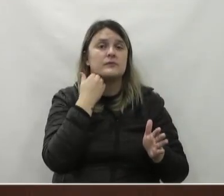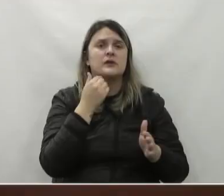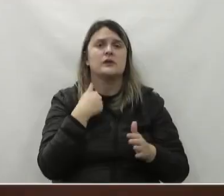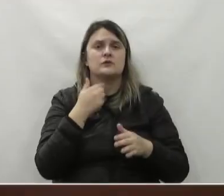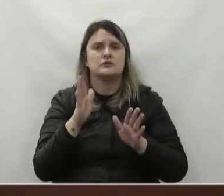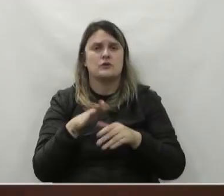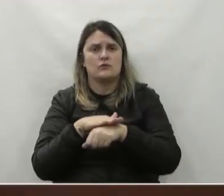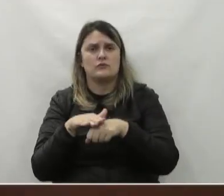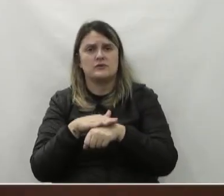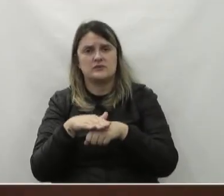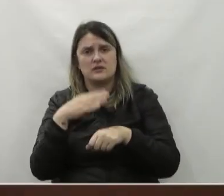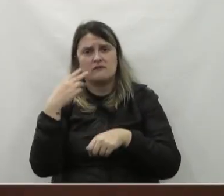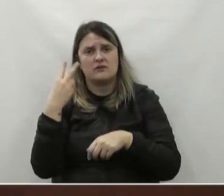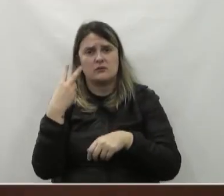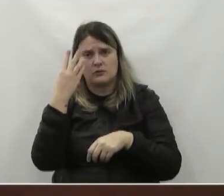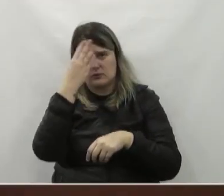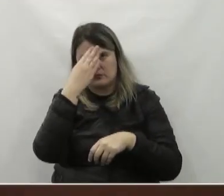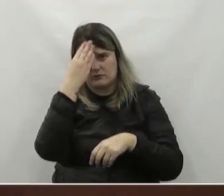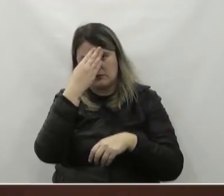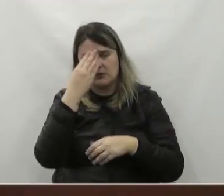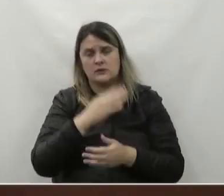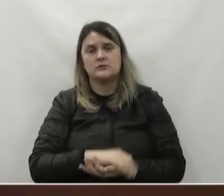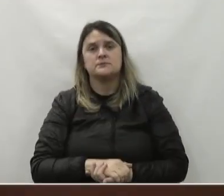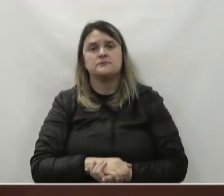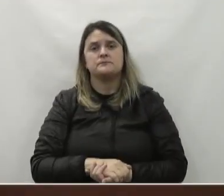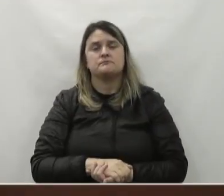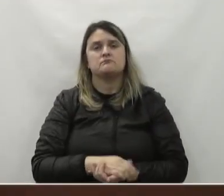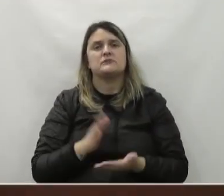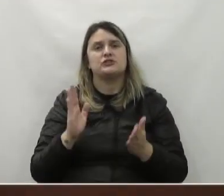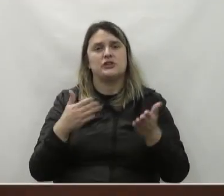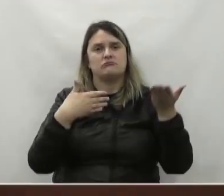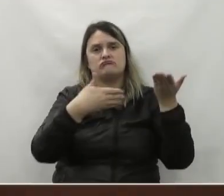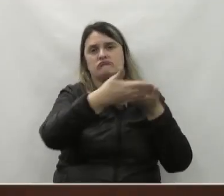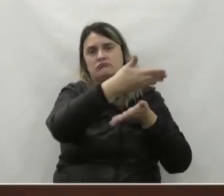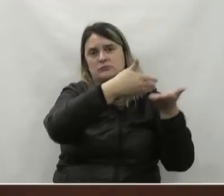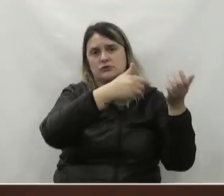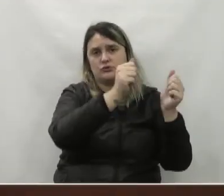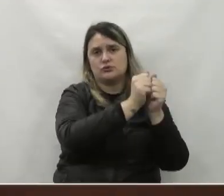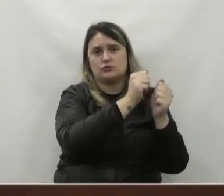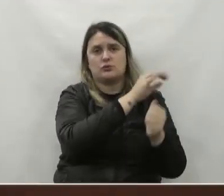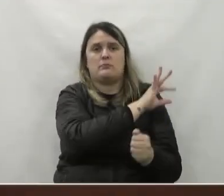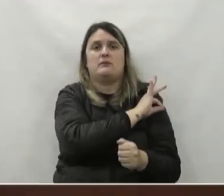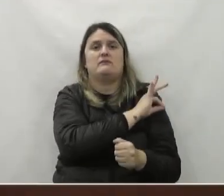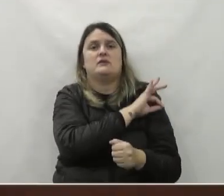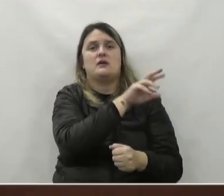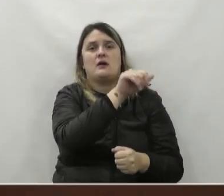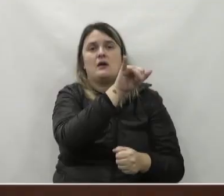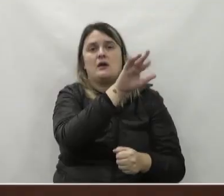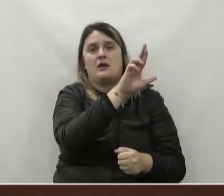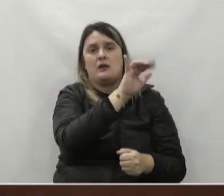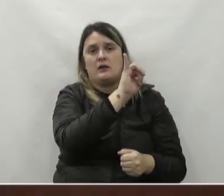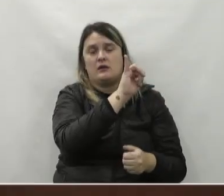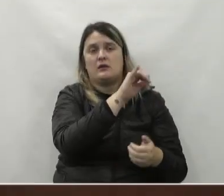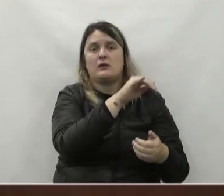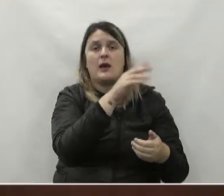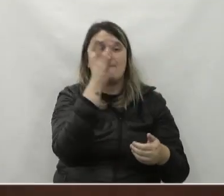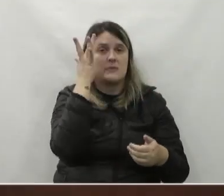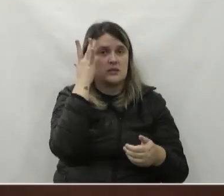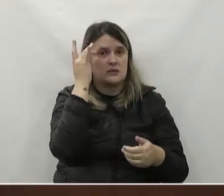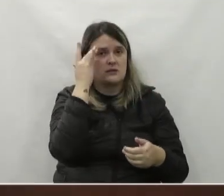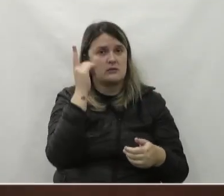conversei com o Cordovan também, que é líder do governo, já intermediou lá junto ao prefeito. Então, essa reunião está marcada para